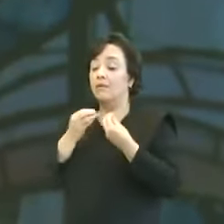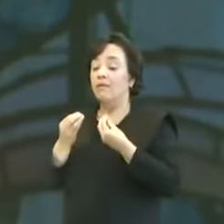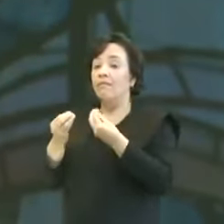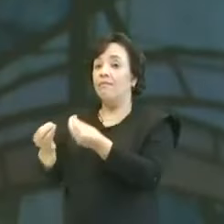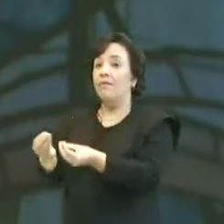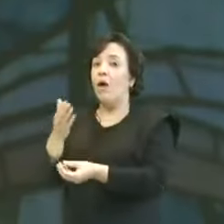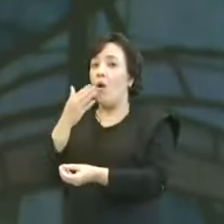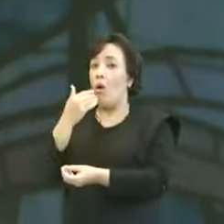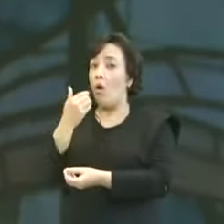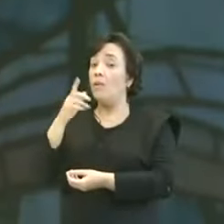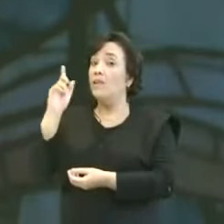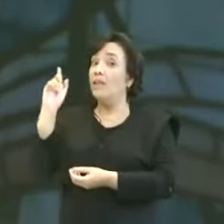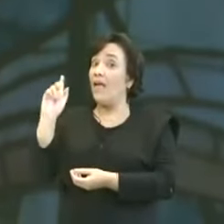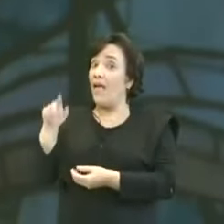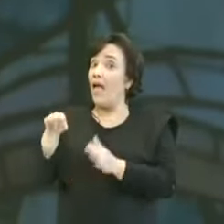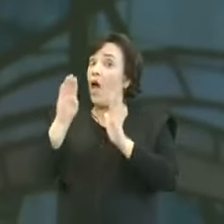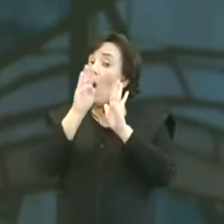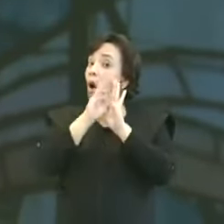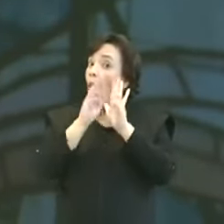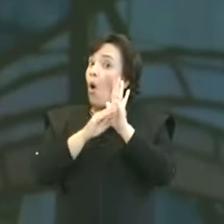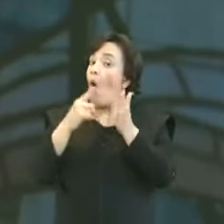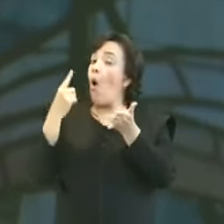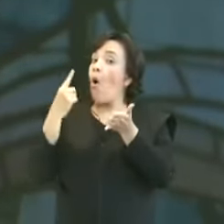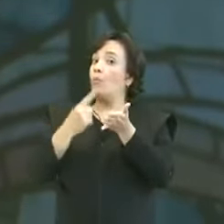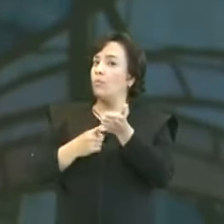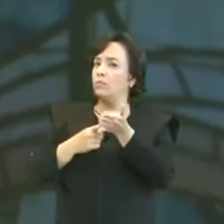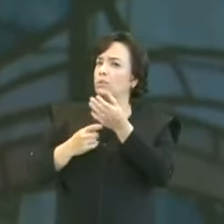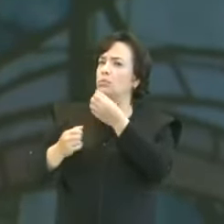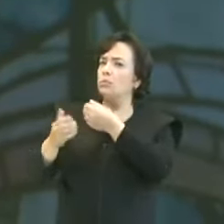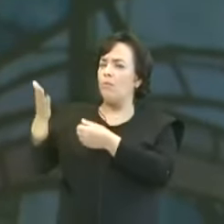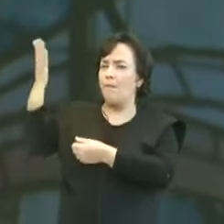Isso era tido com muito zelo no mundo antigo.